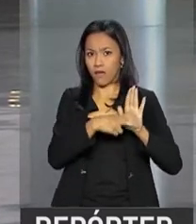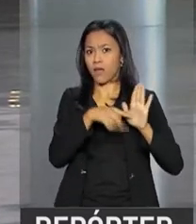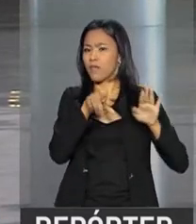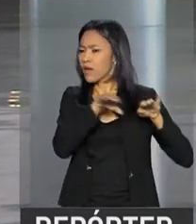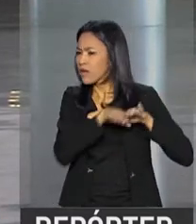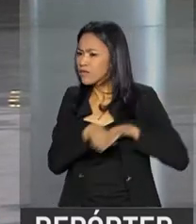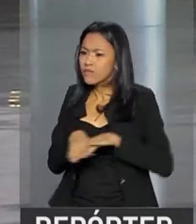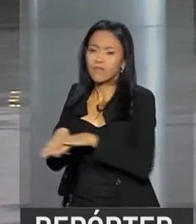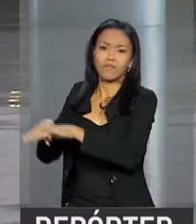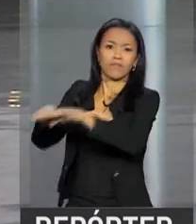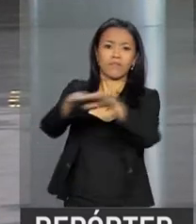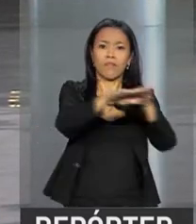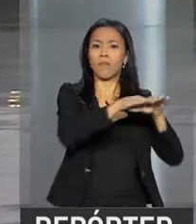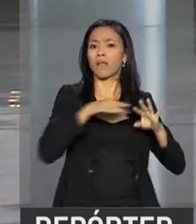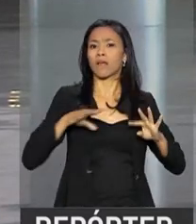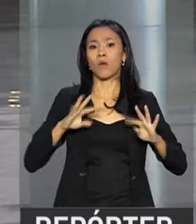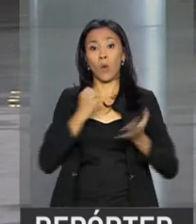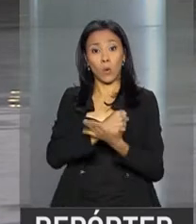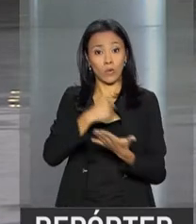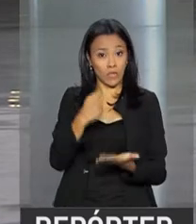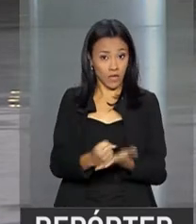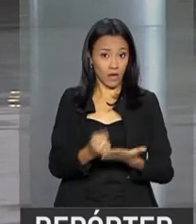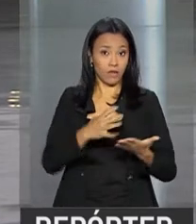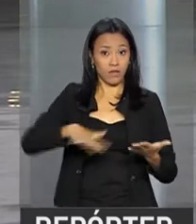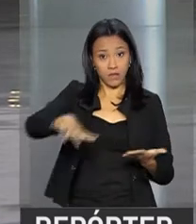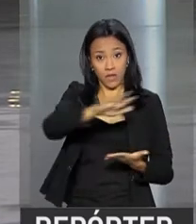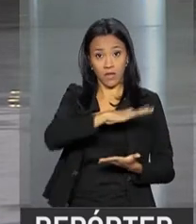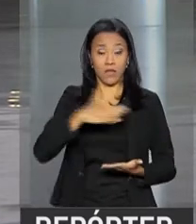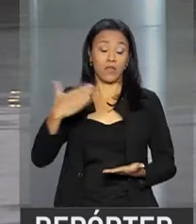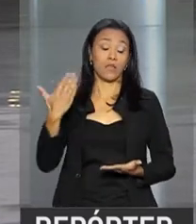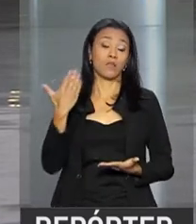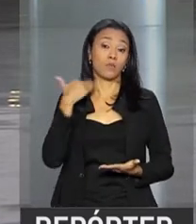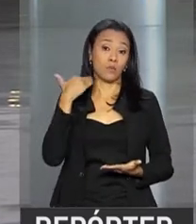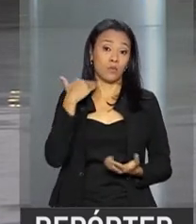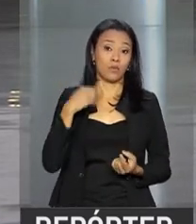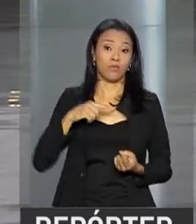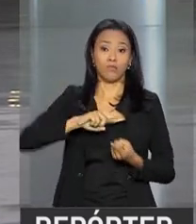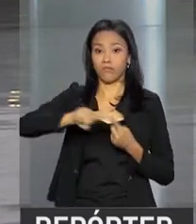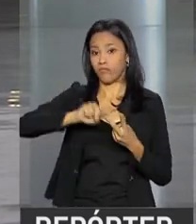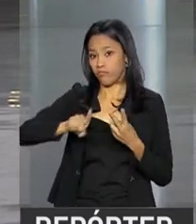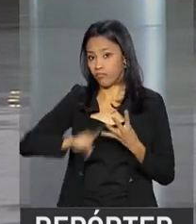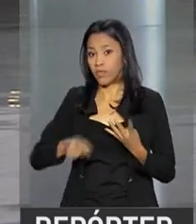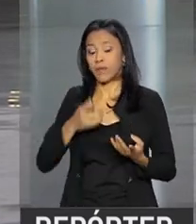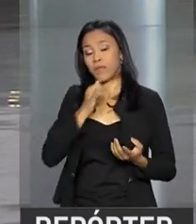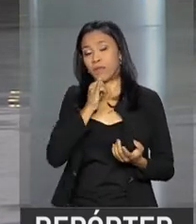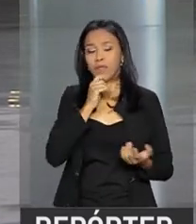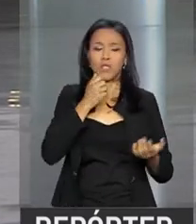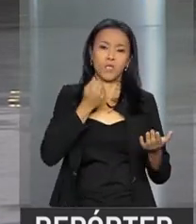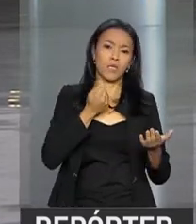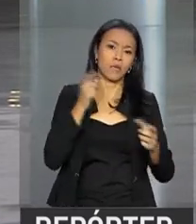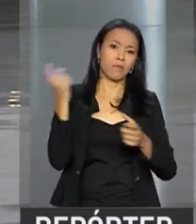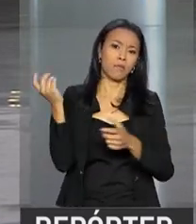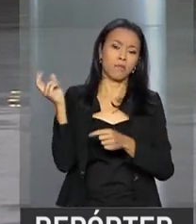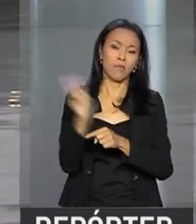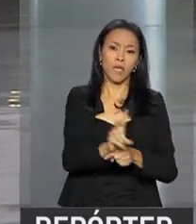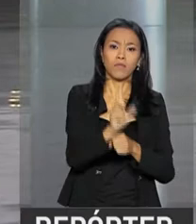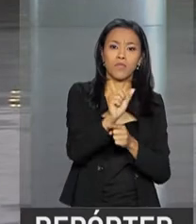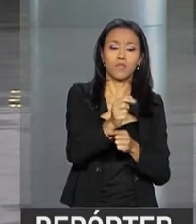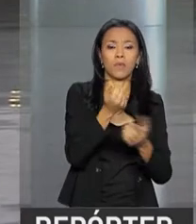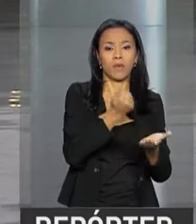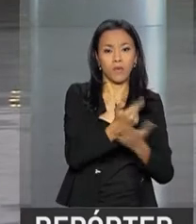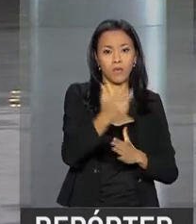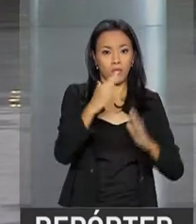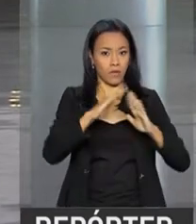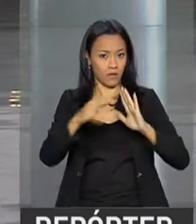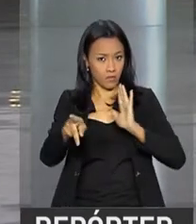contratos do sistema financeiro a ser e que influencia desde o empréstimo da casa para comprar a casa própria até os juros do cartão de crédito